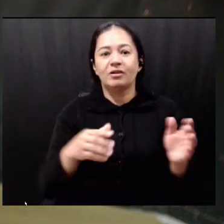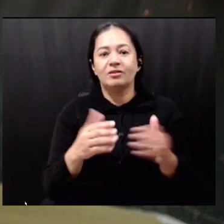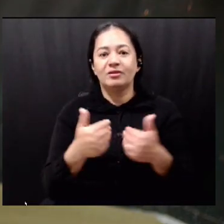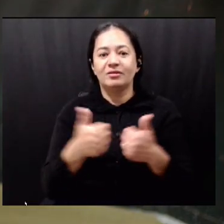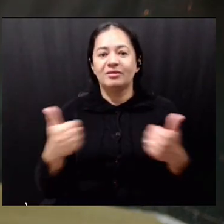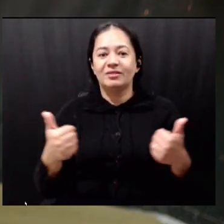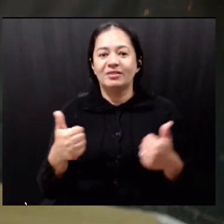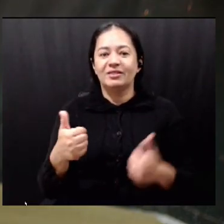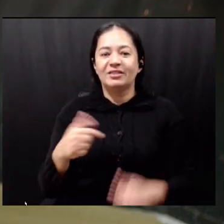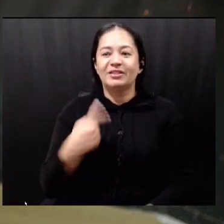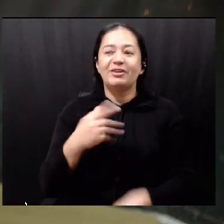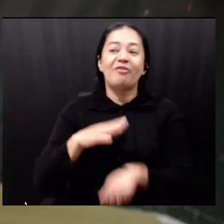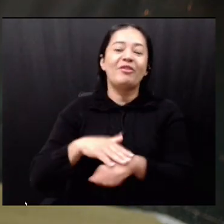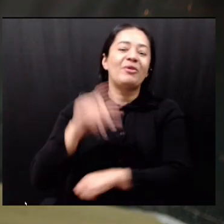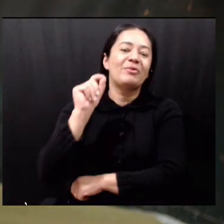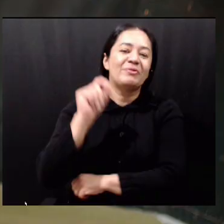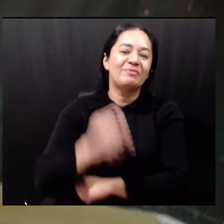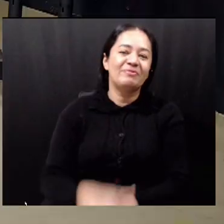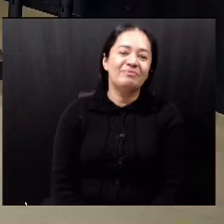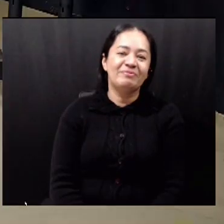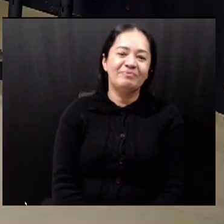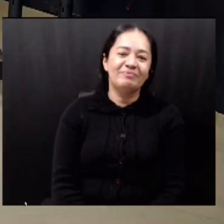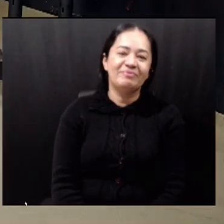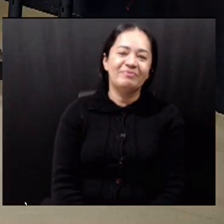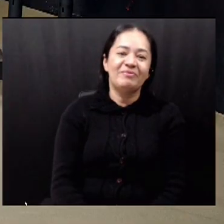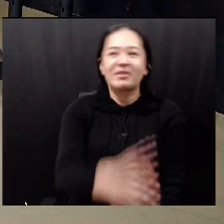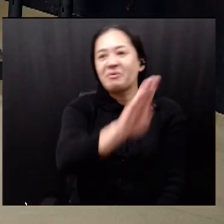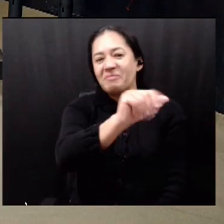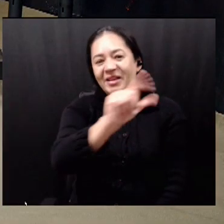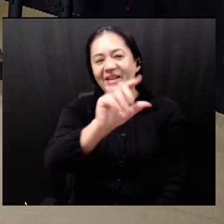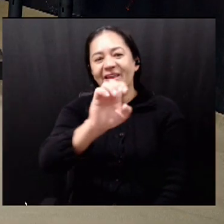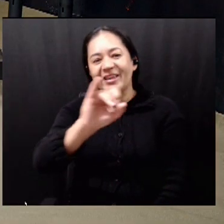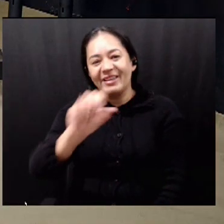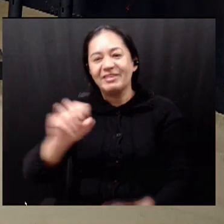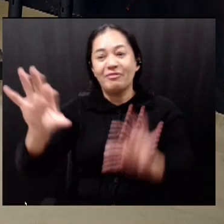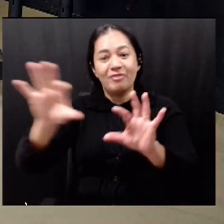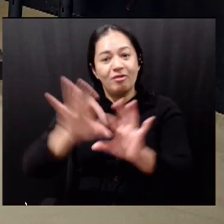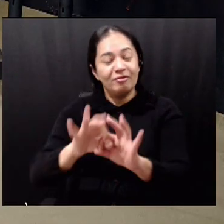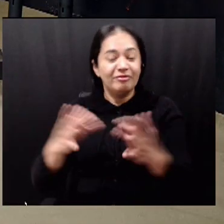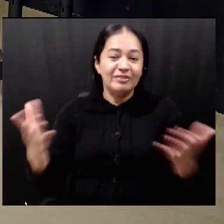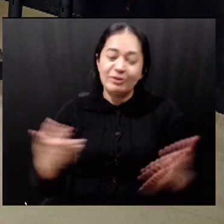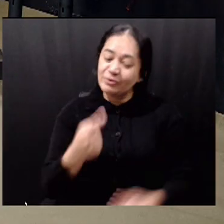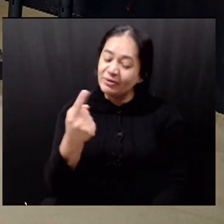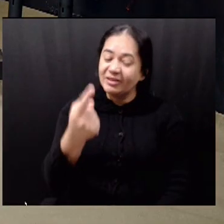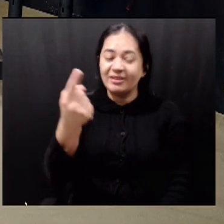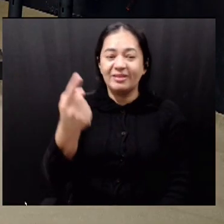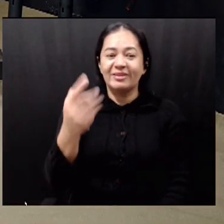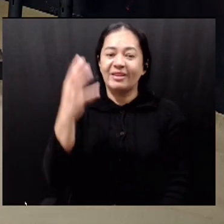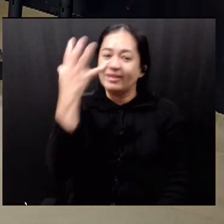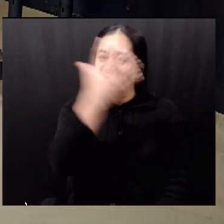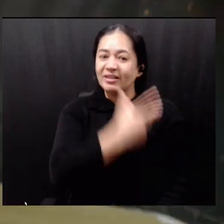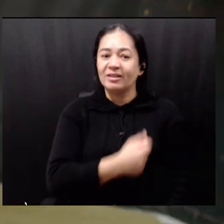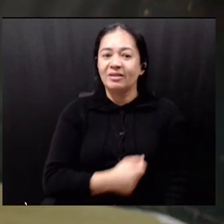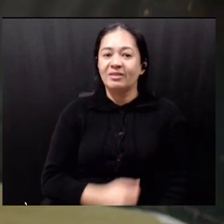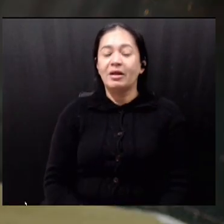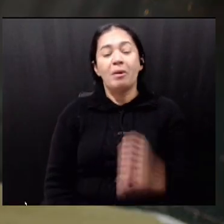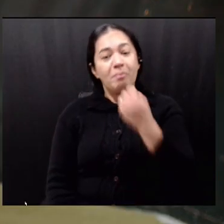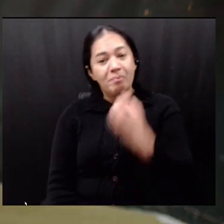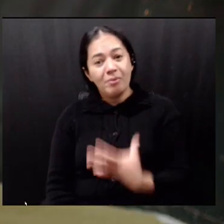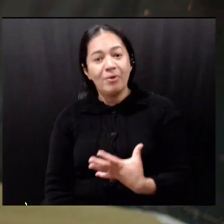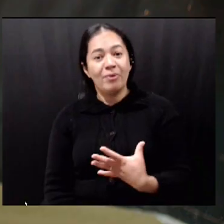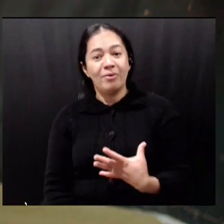para se encontrar? A gente fala baleiês. É um vínculo eterno, né? Que lindo! É muito bom, sabe? Então, legal. é pra